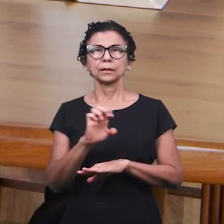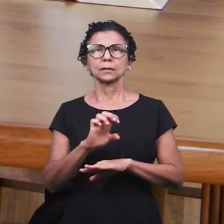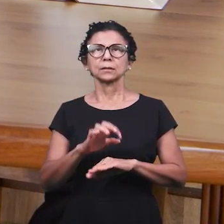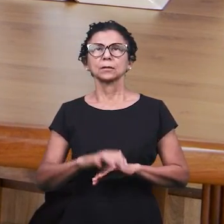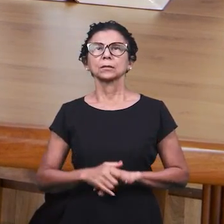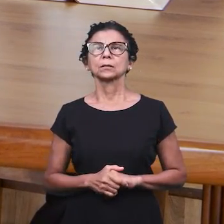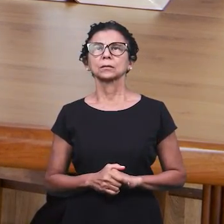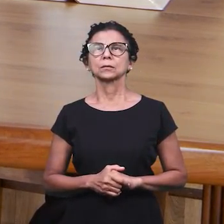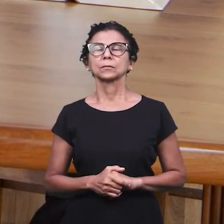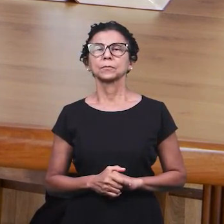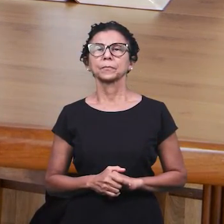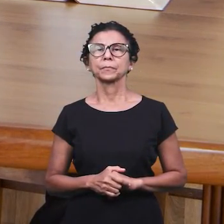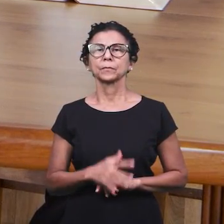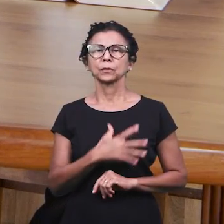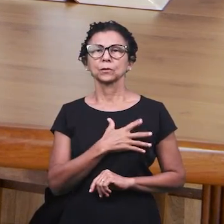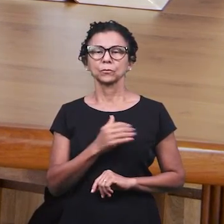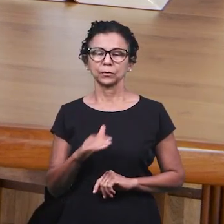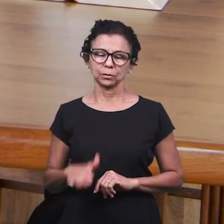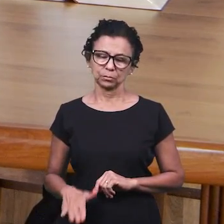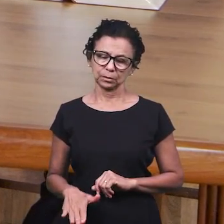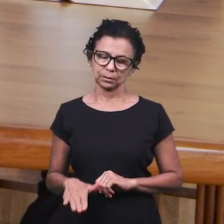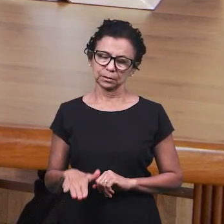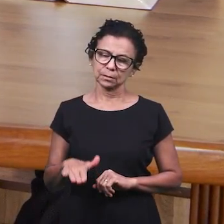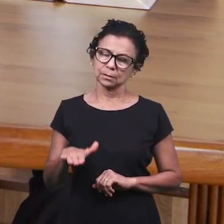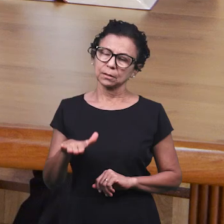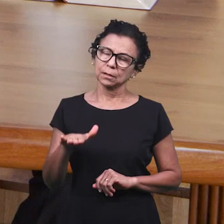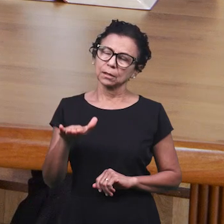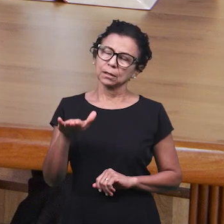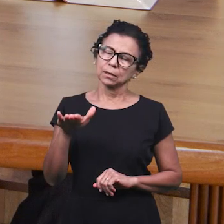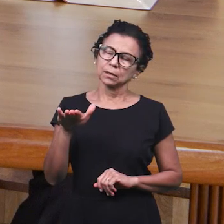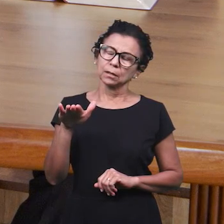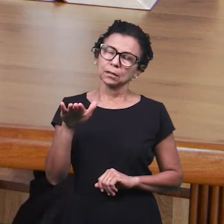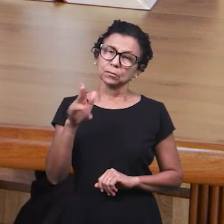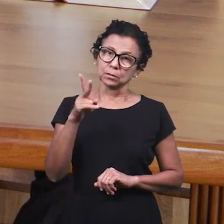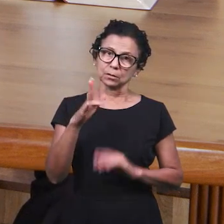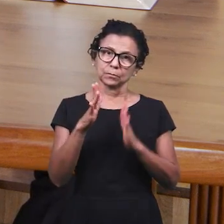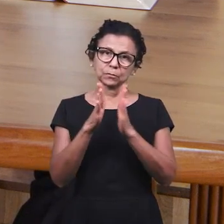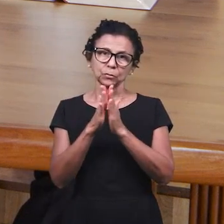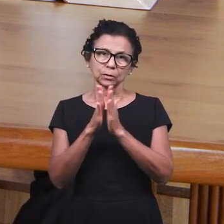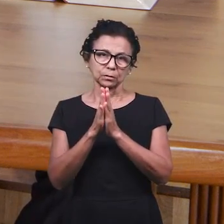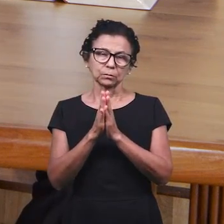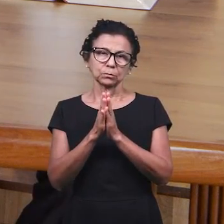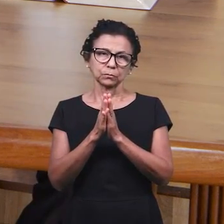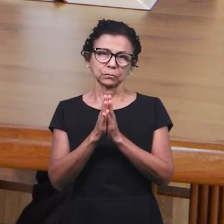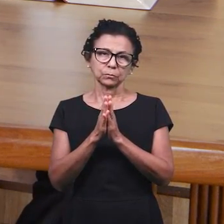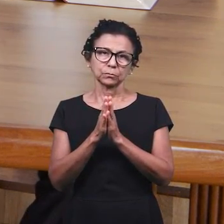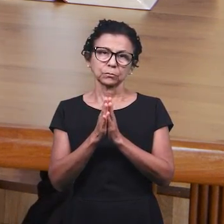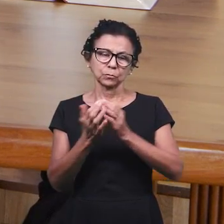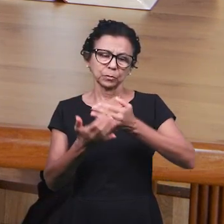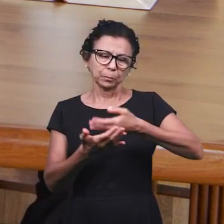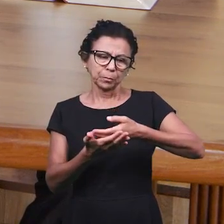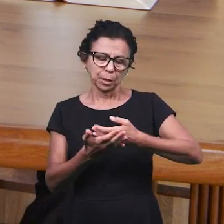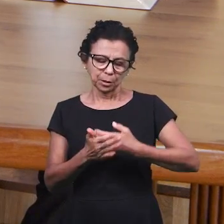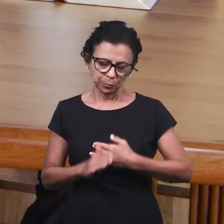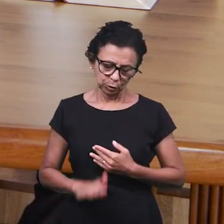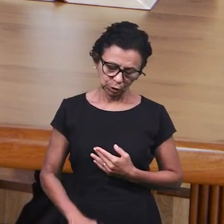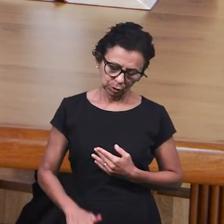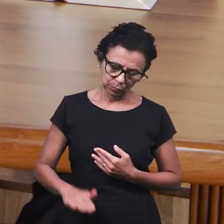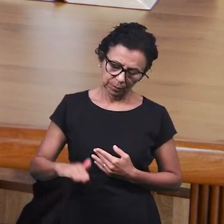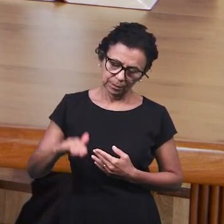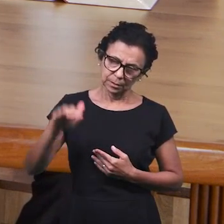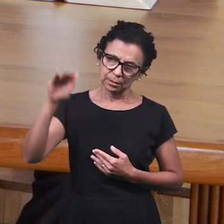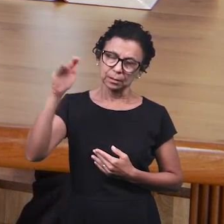a sua família vai sofrer, viu? Amém. Pastor Silvio. Bom, eu agradeço ao Senhor,